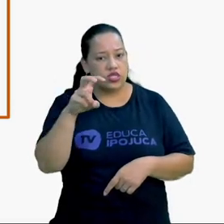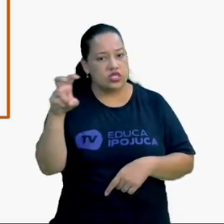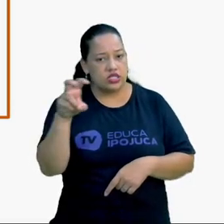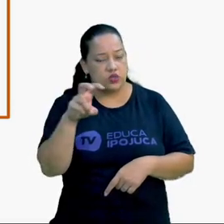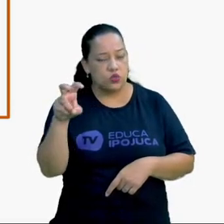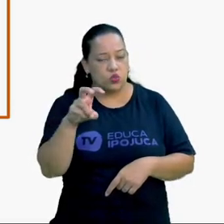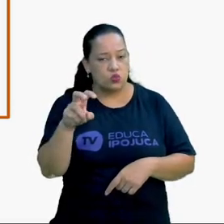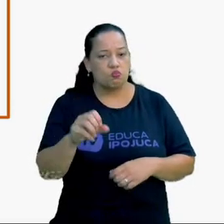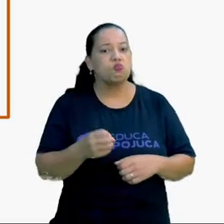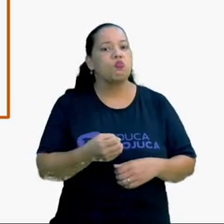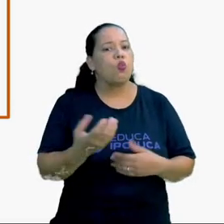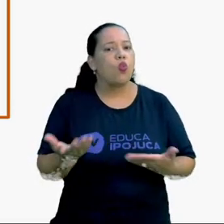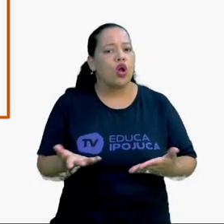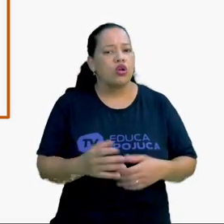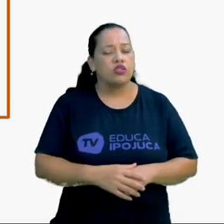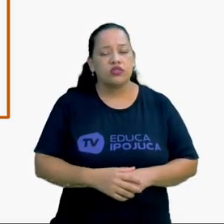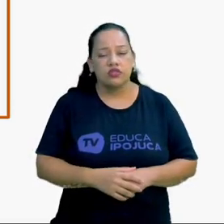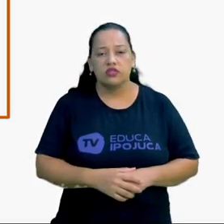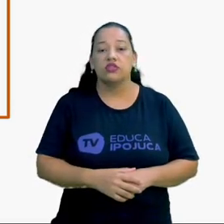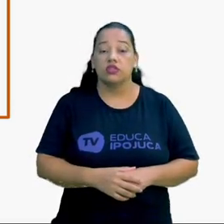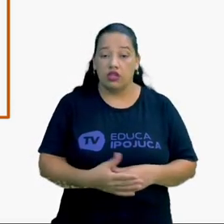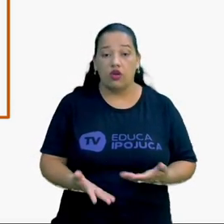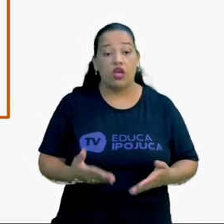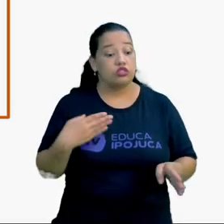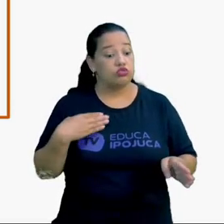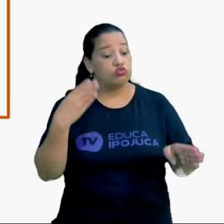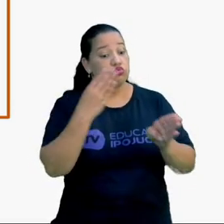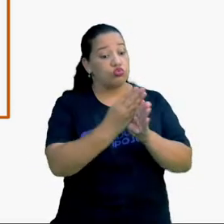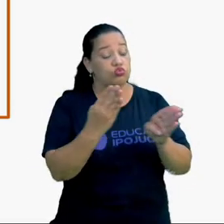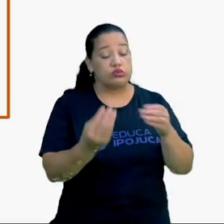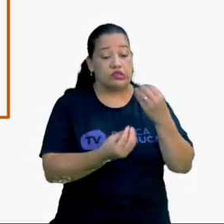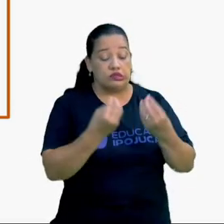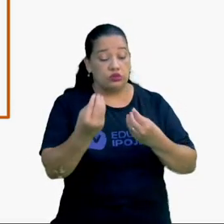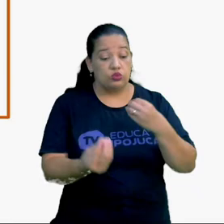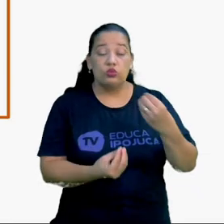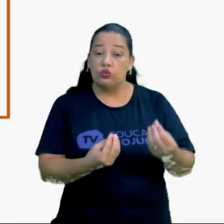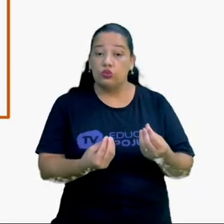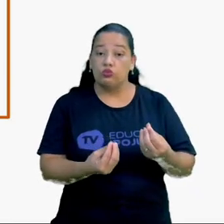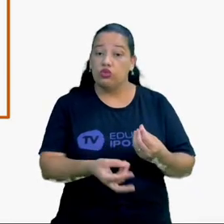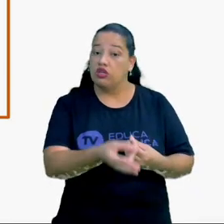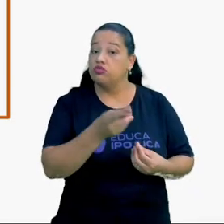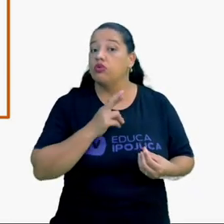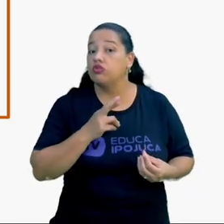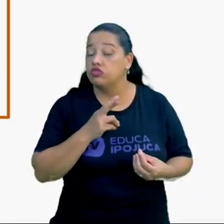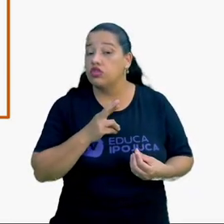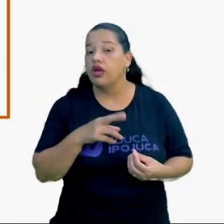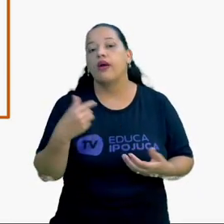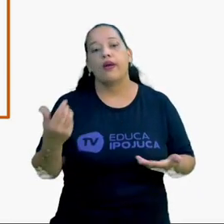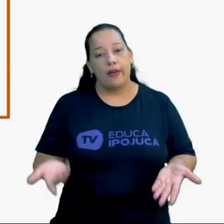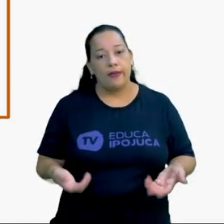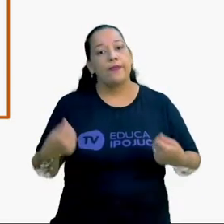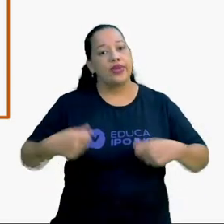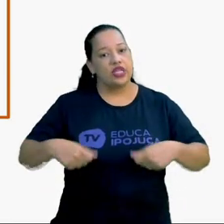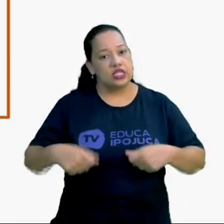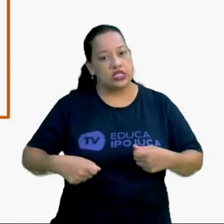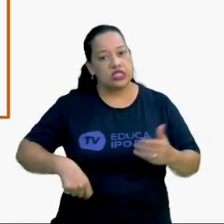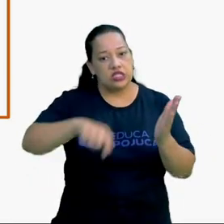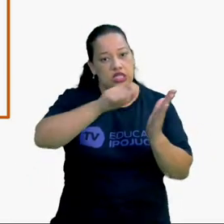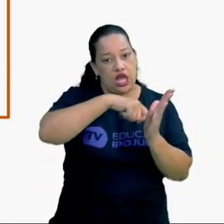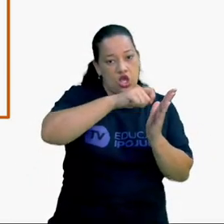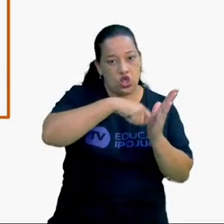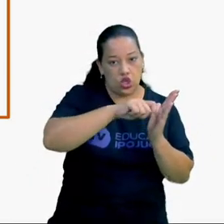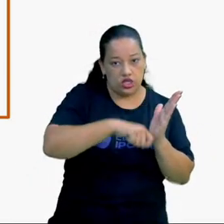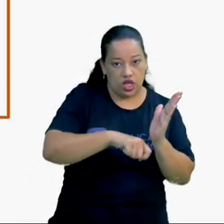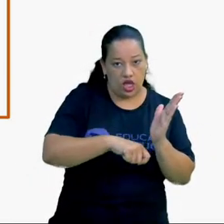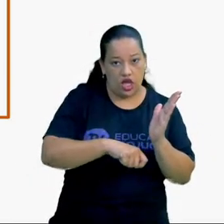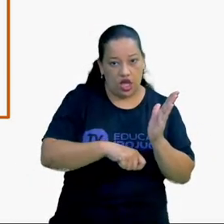1,55 m? O primeiro passo para a gente descobrir essa resposta é a gente anotar os